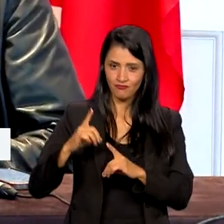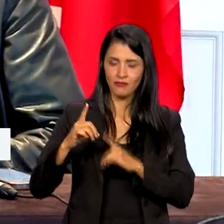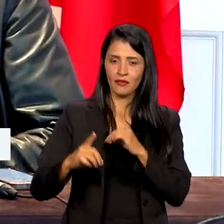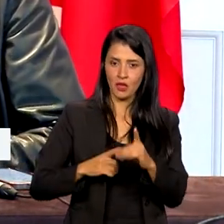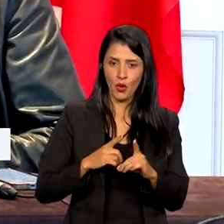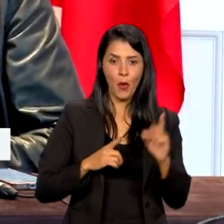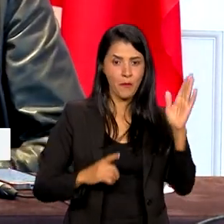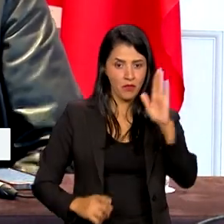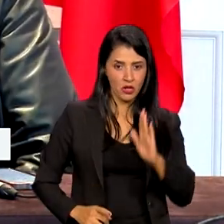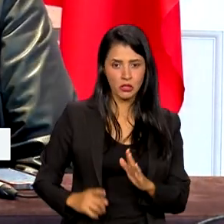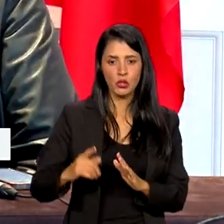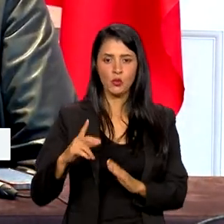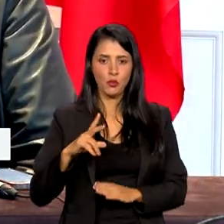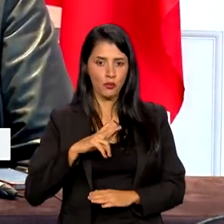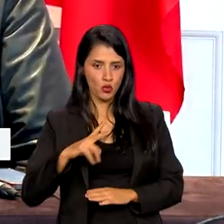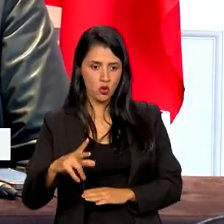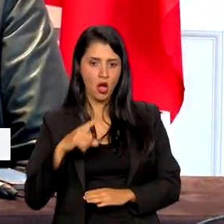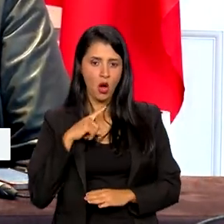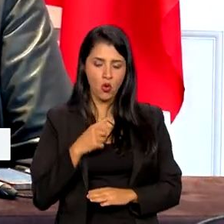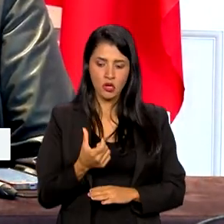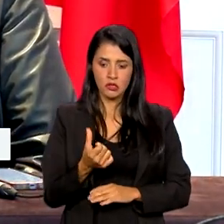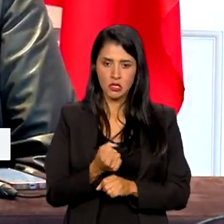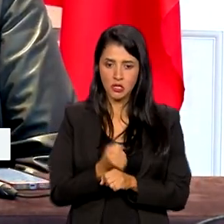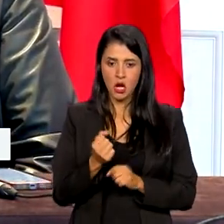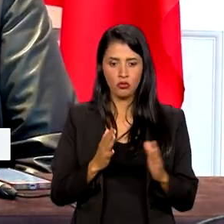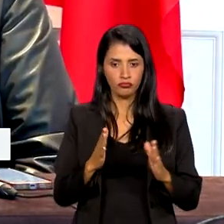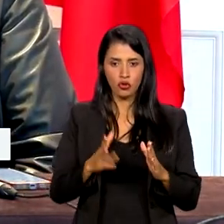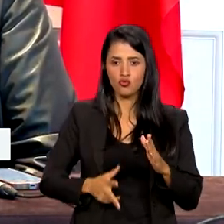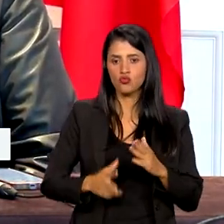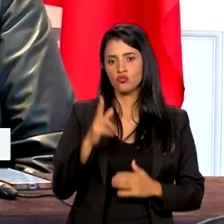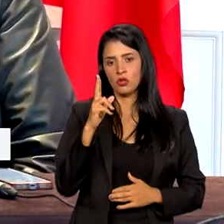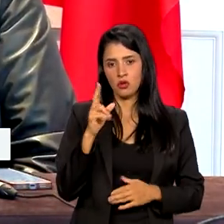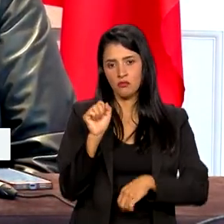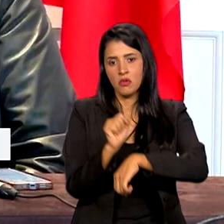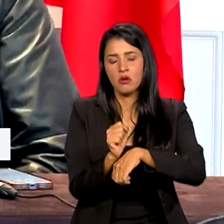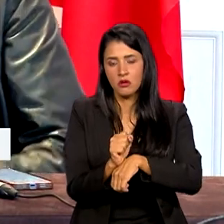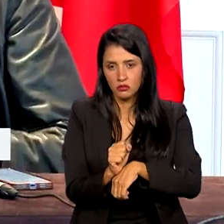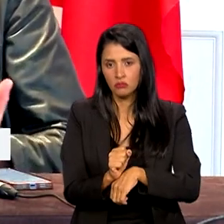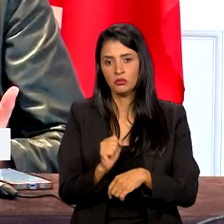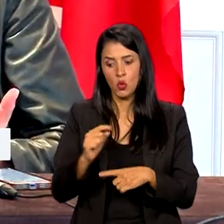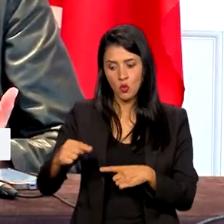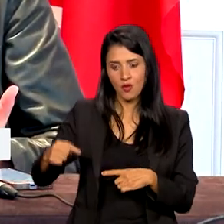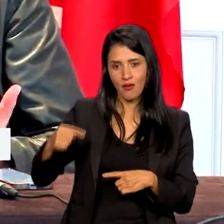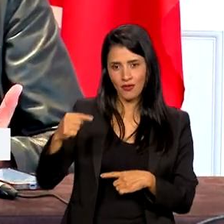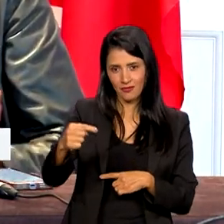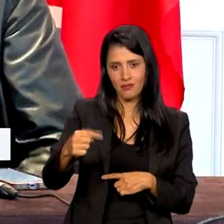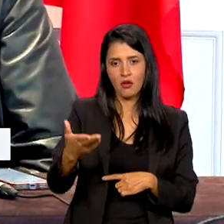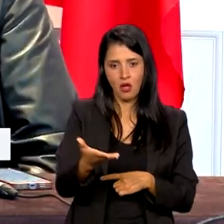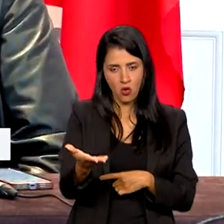foi interrompido nesses últimos 6 anos. Então, depois de 6 anos, acontece